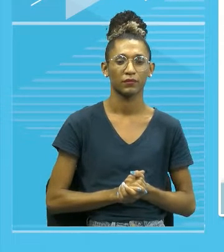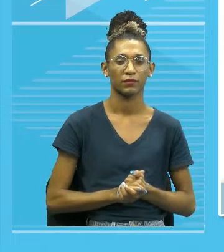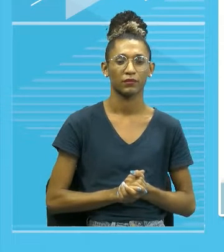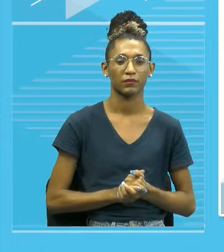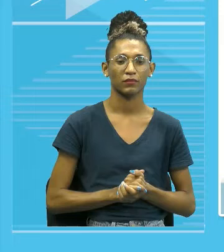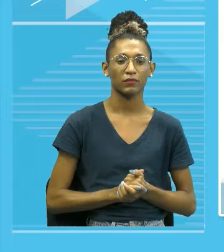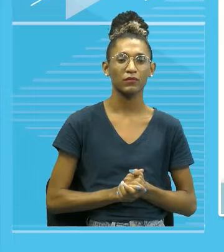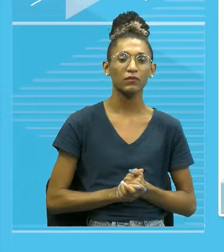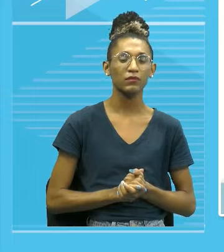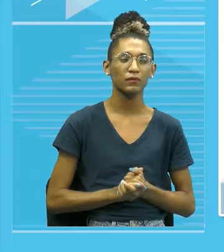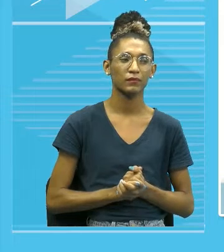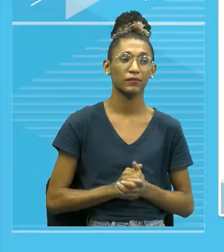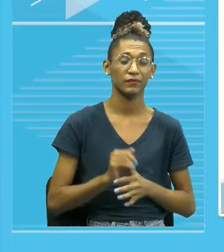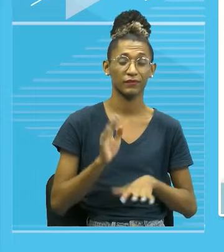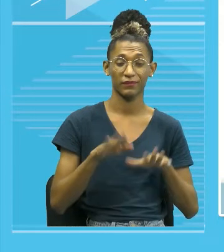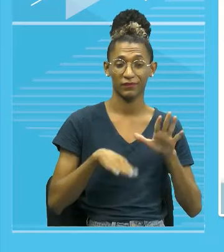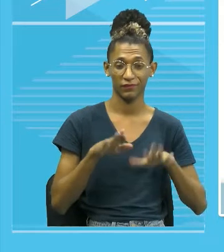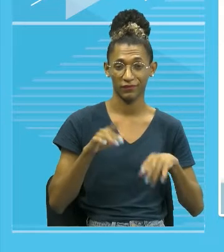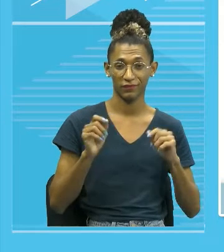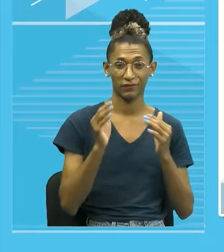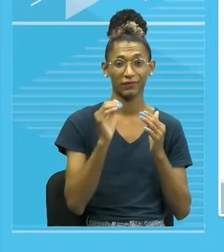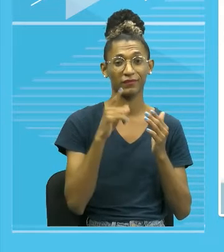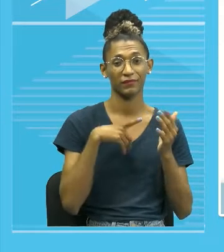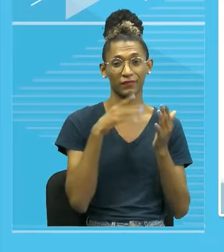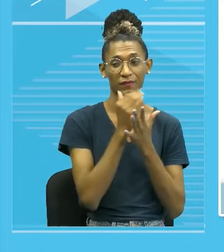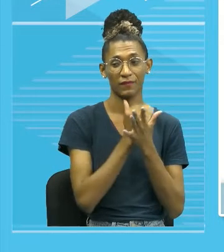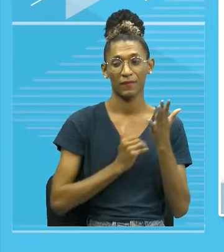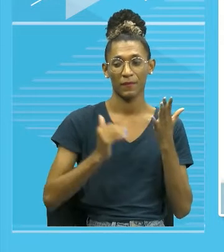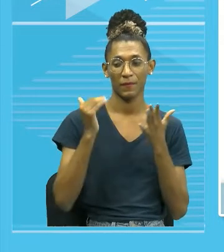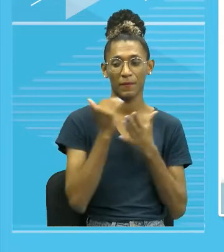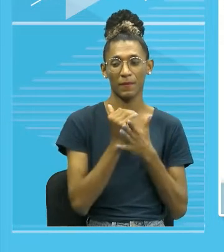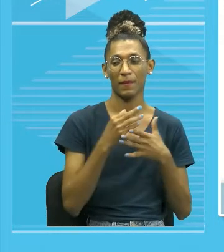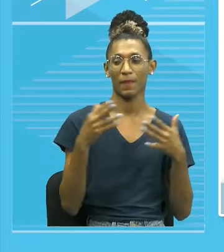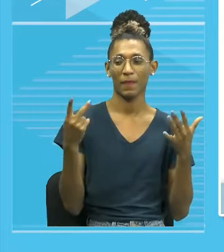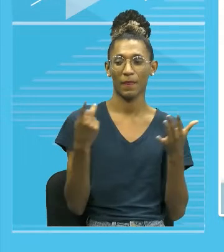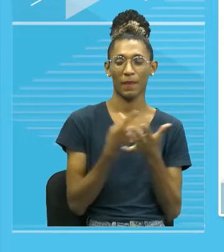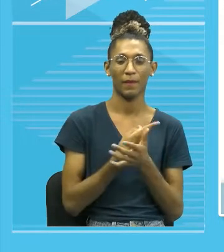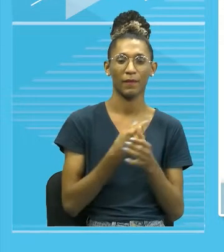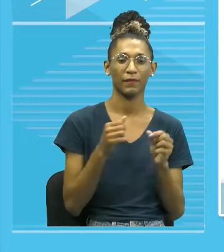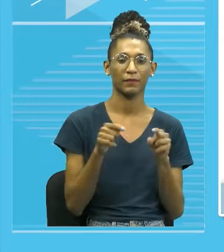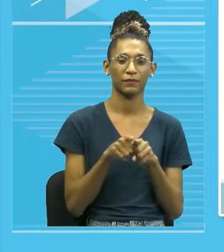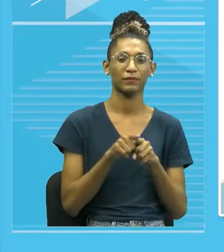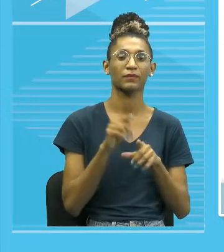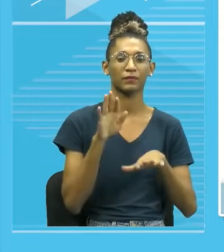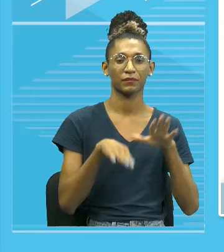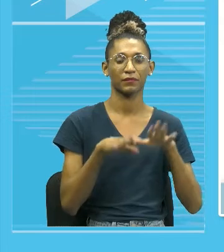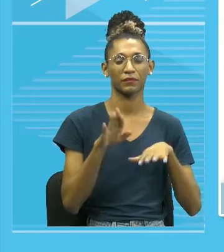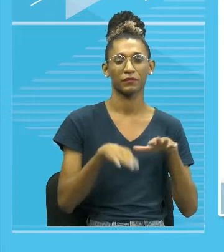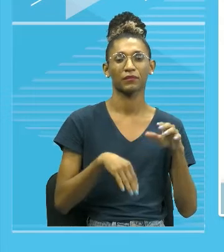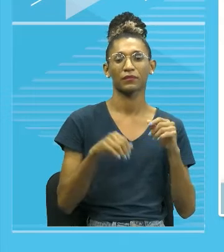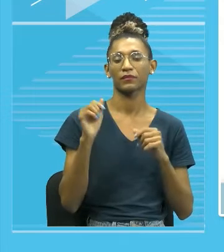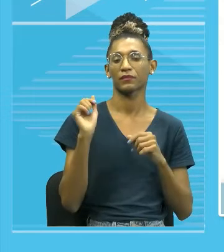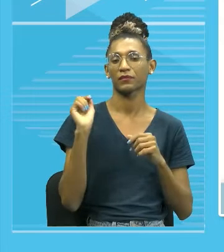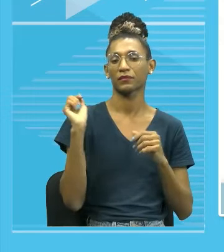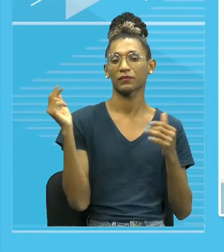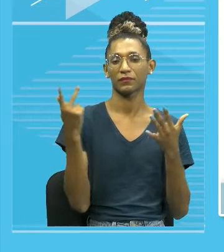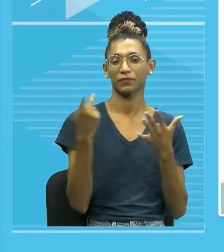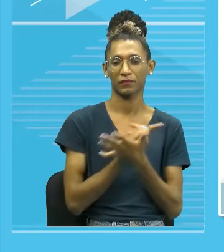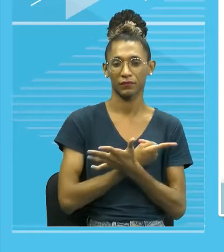natureza exagera erra né Às vezes a natureza erra